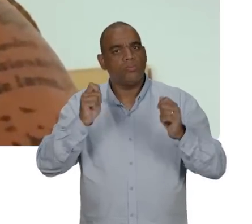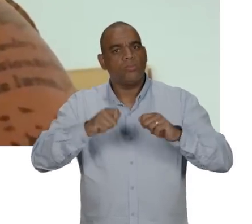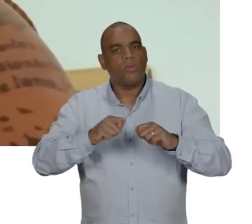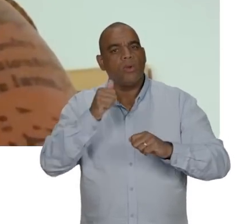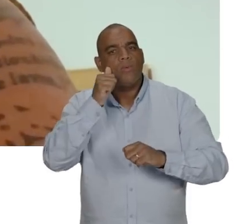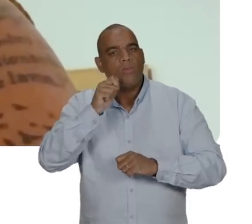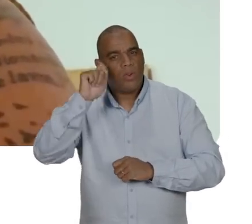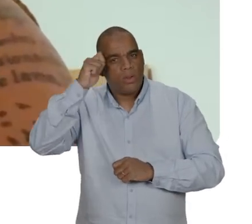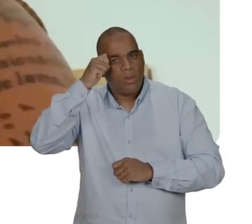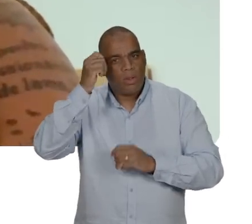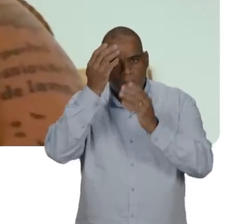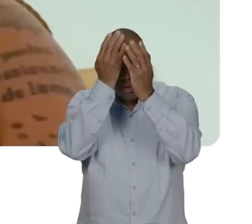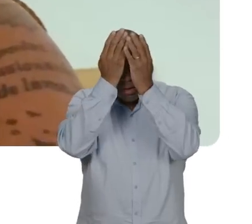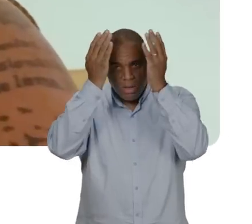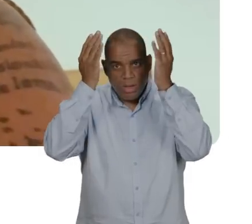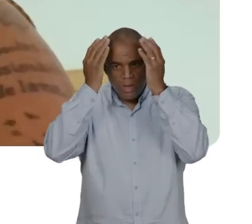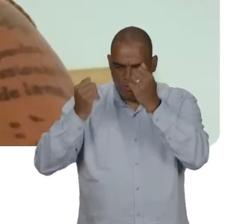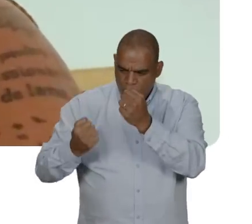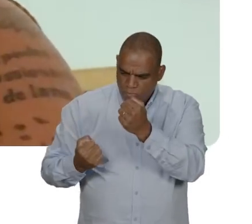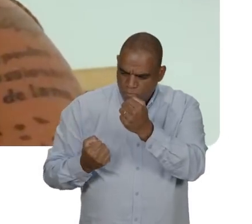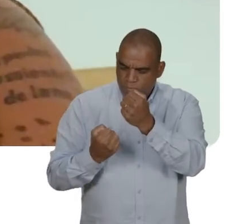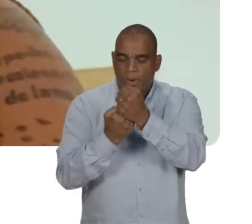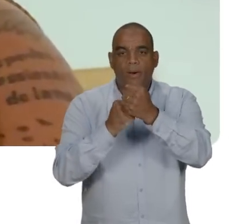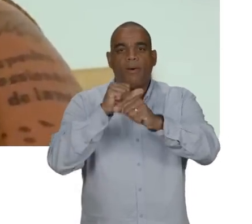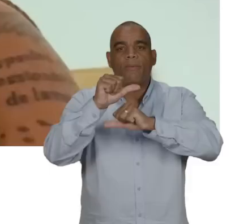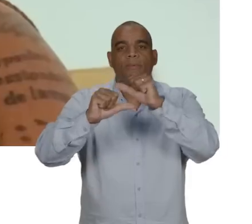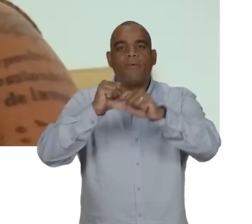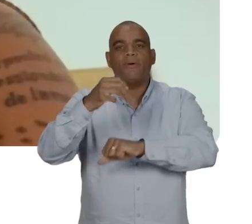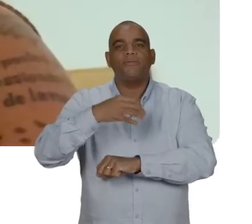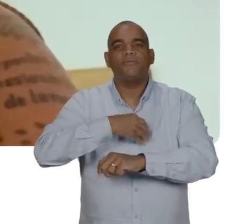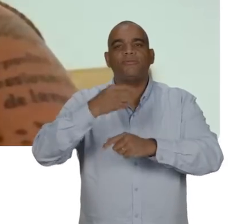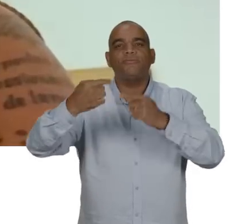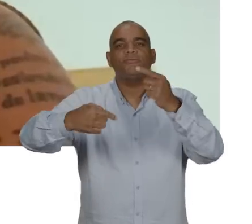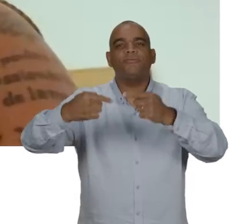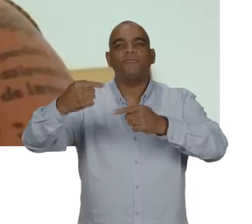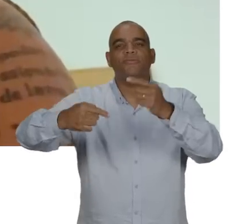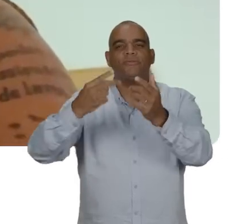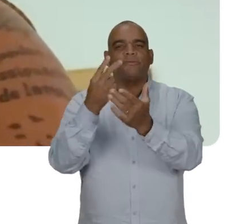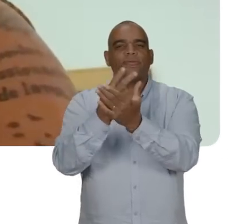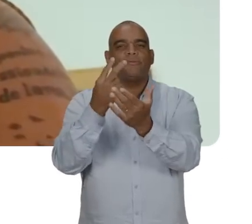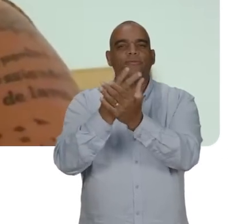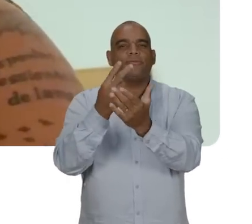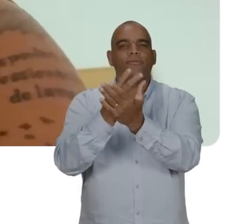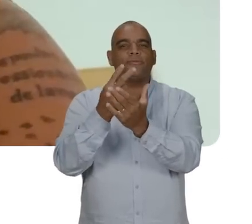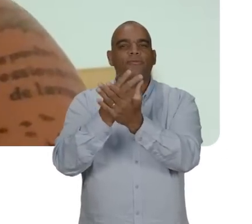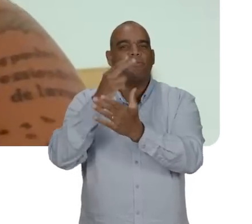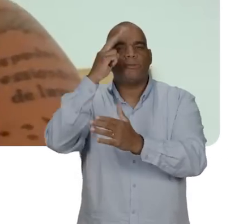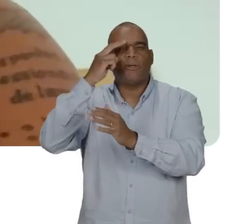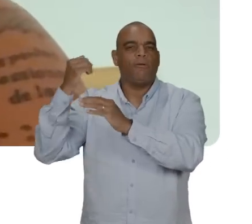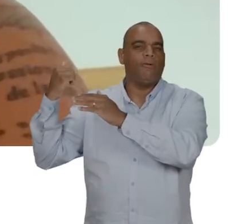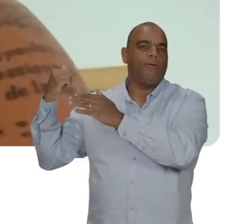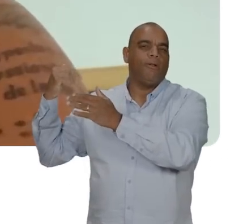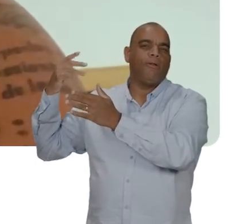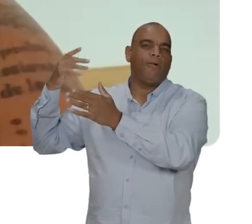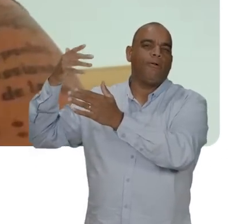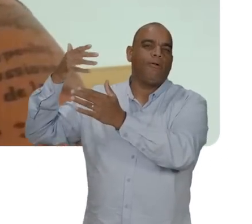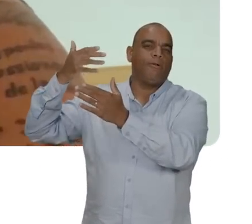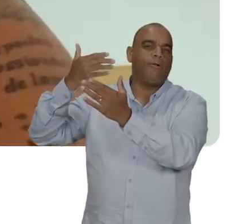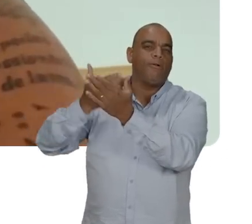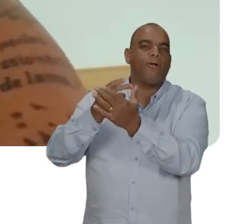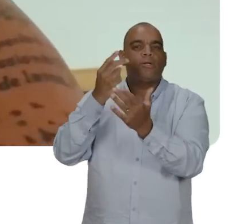somos. Então, apoiar mulheres negras e mulheres indígenas é mudar a estética política, né? A política, ela tem uma